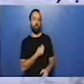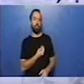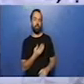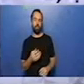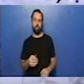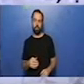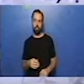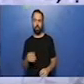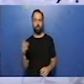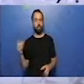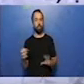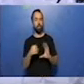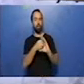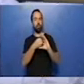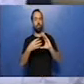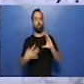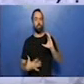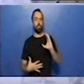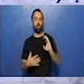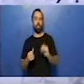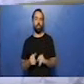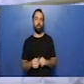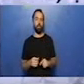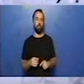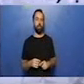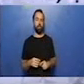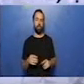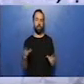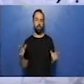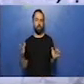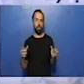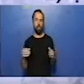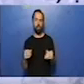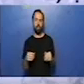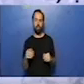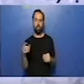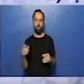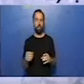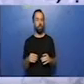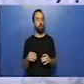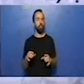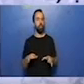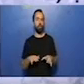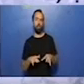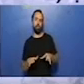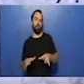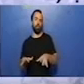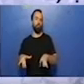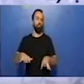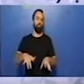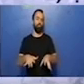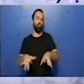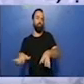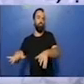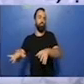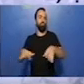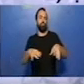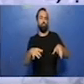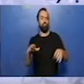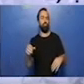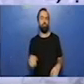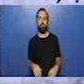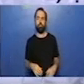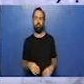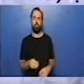Aspectos gerais dos protozoários, a maioria deles apresenta vida livre, ou vive em ambientes aquáticos como